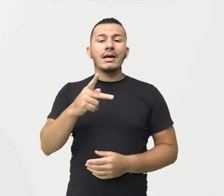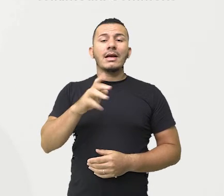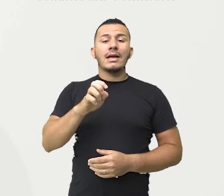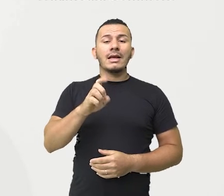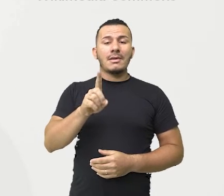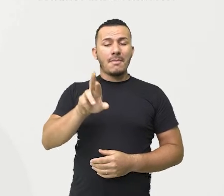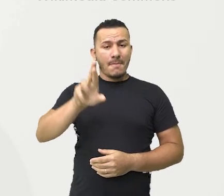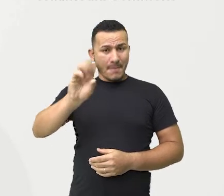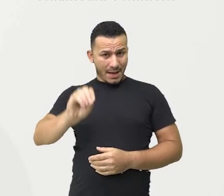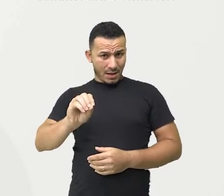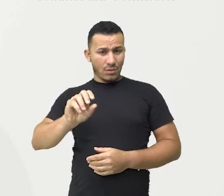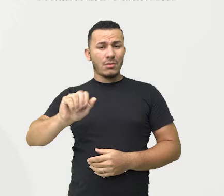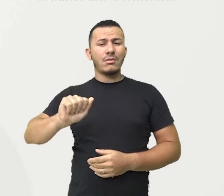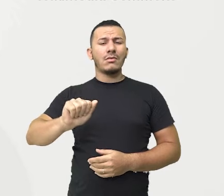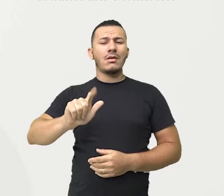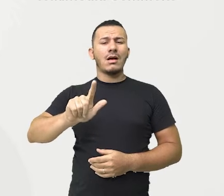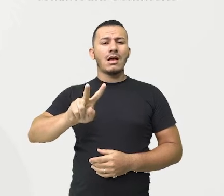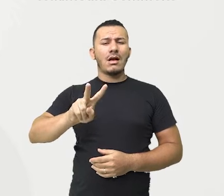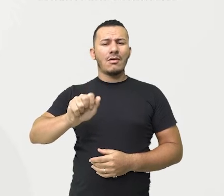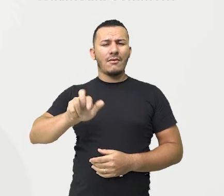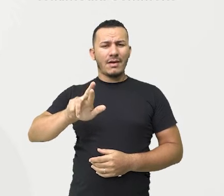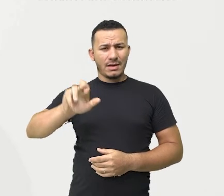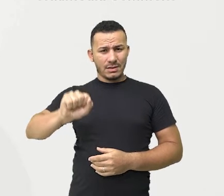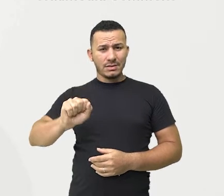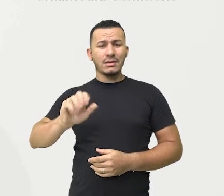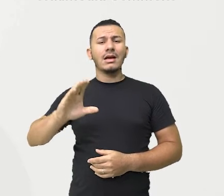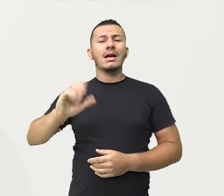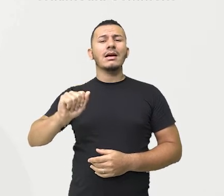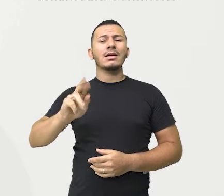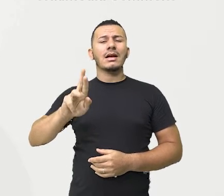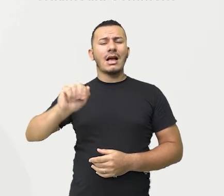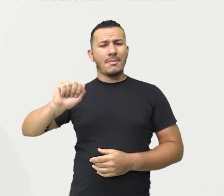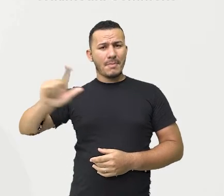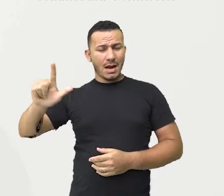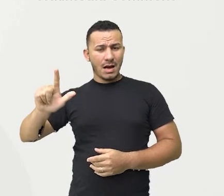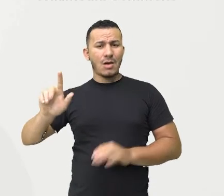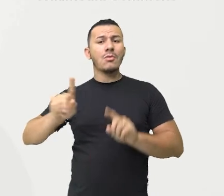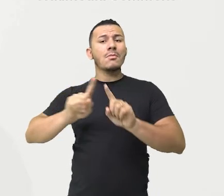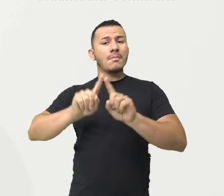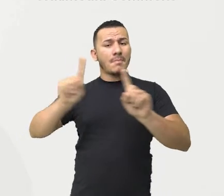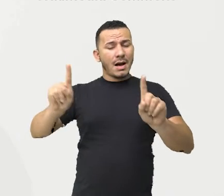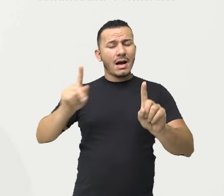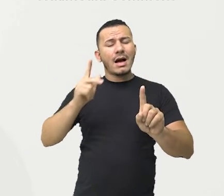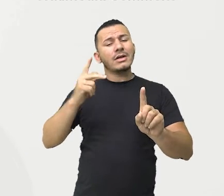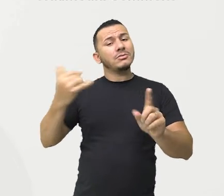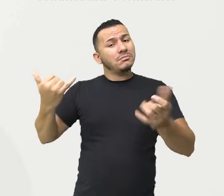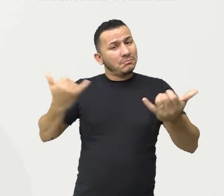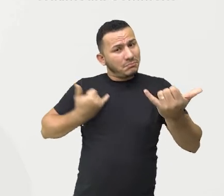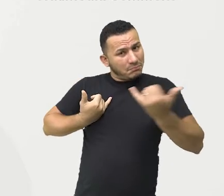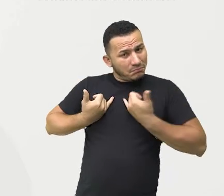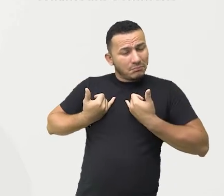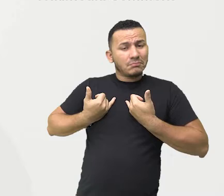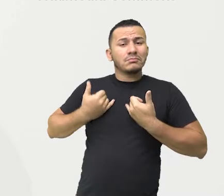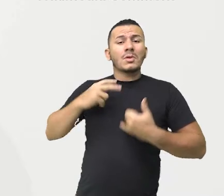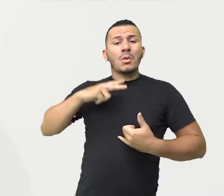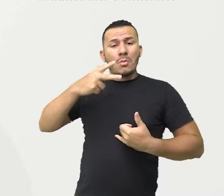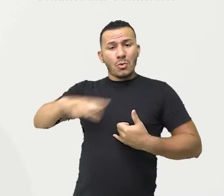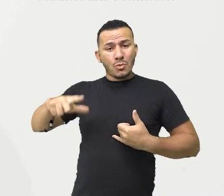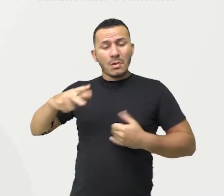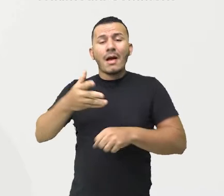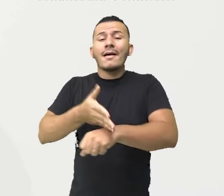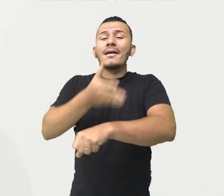não é? Ao contrário do que aprendemos, o Brasil foi descoberto antes dos portugueses. Como?